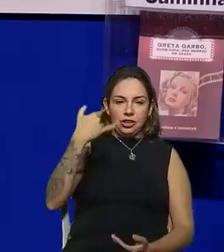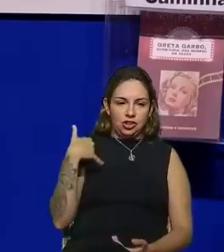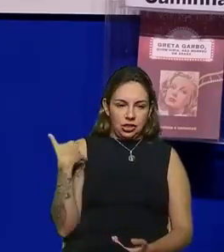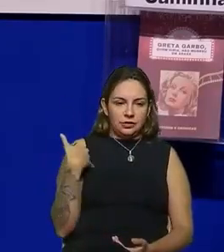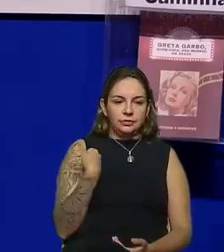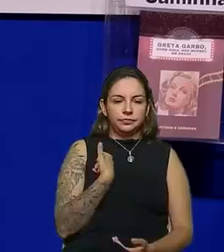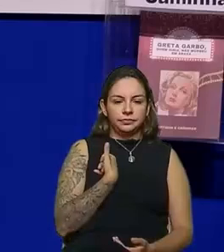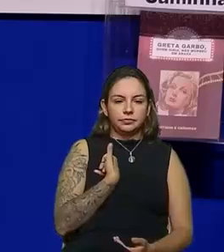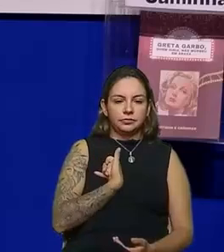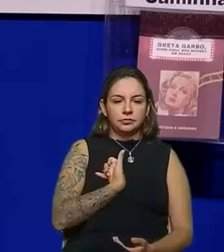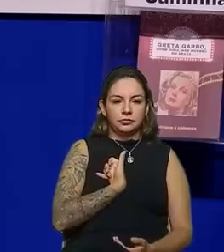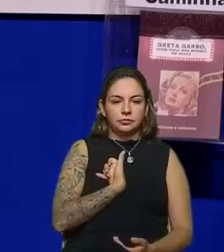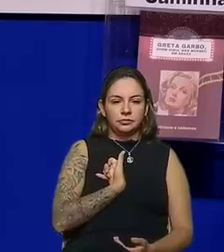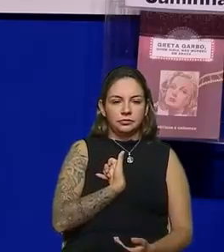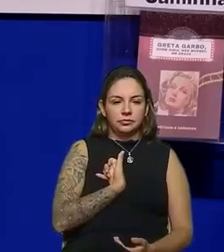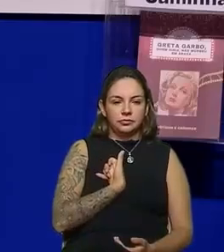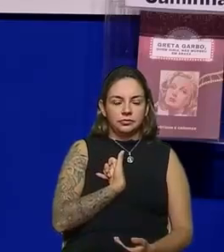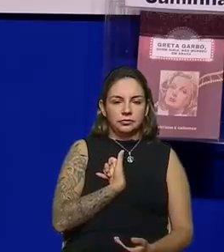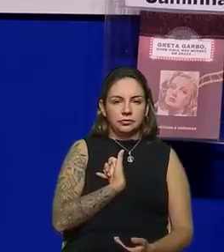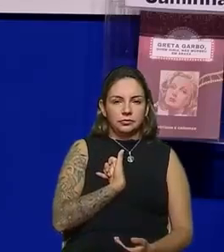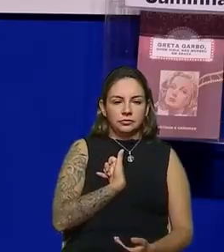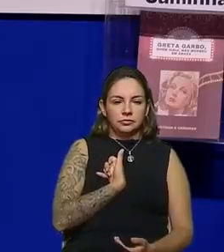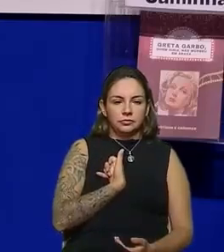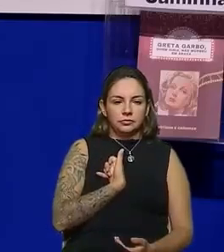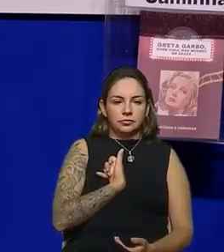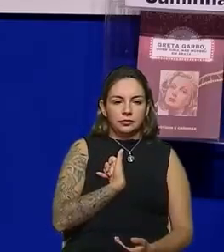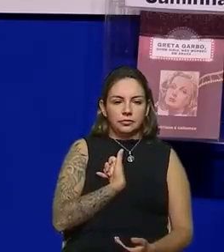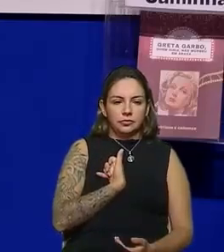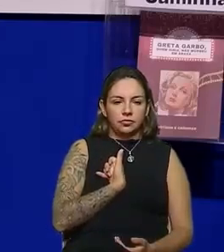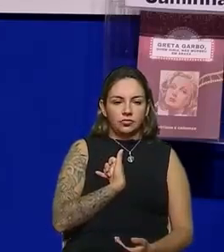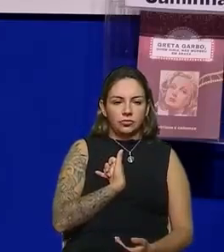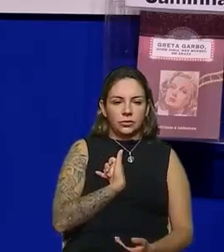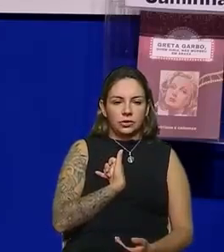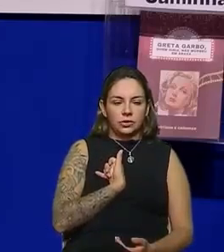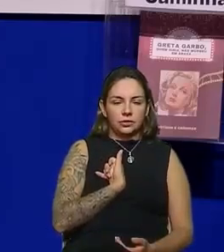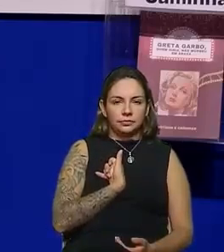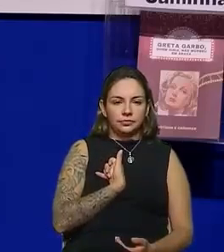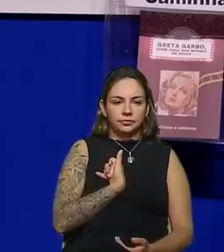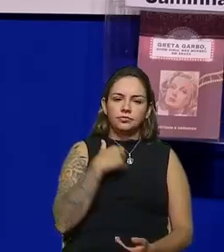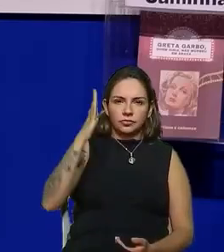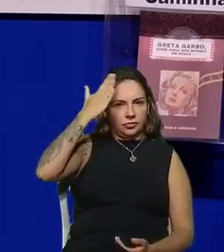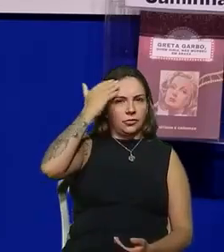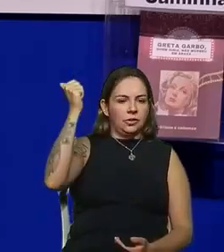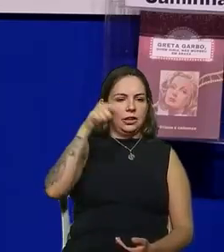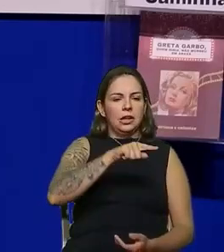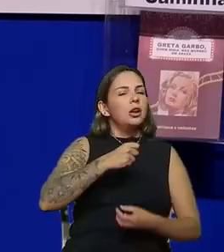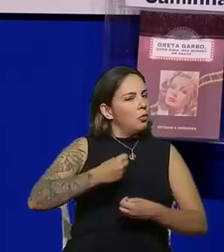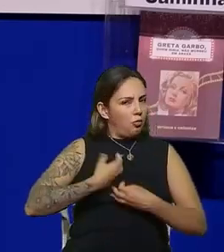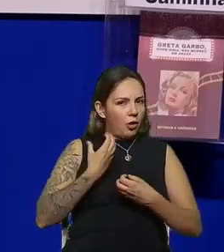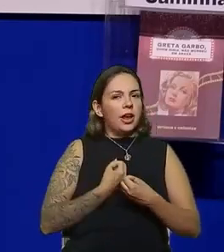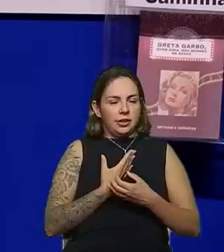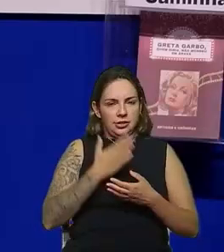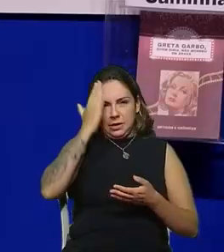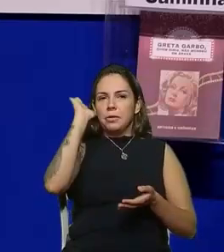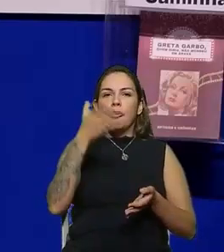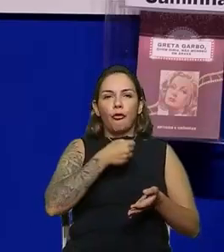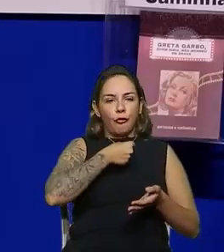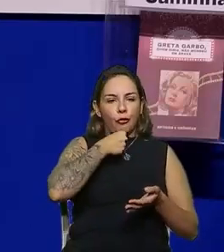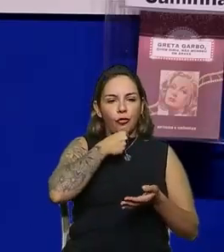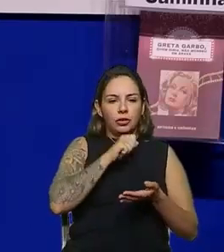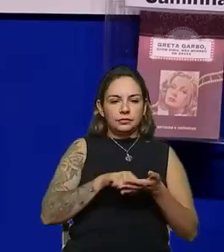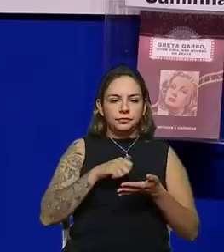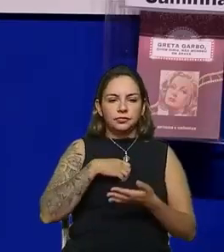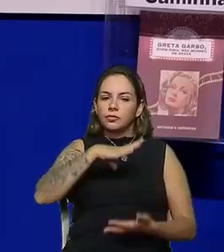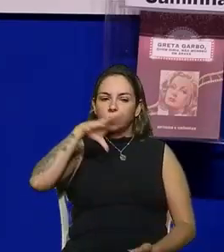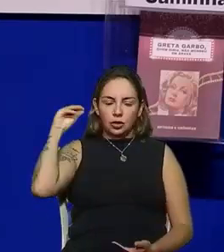anos. Já tenho mais tempo de Brasil do que da Argentina. Eu já sabia que ele era poeta, inclusive na